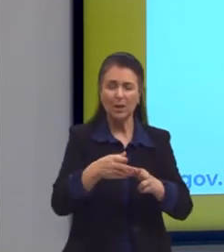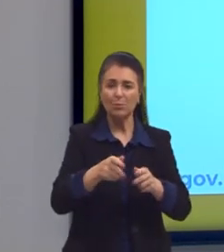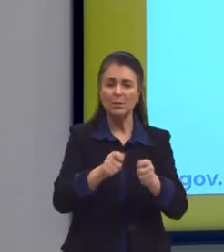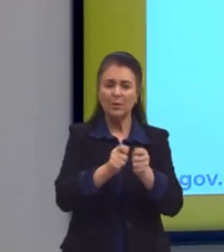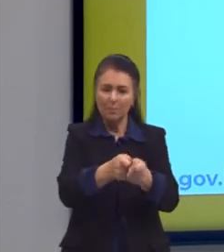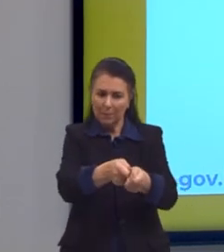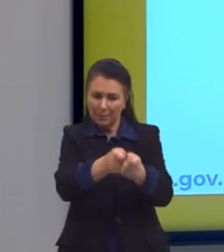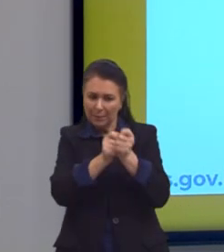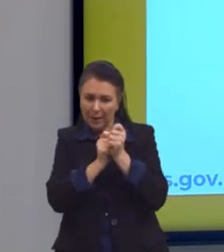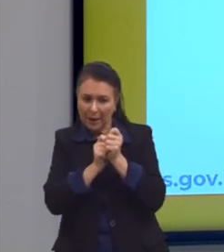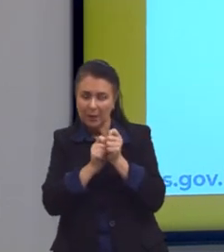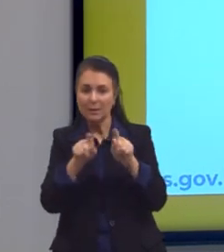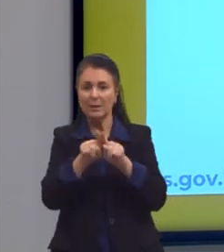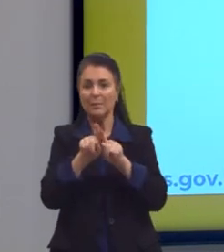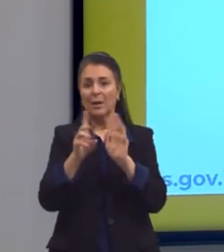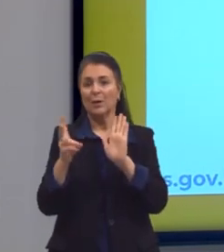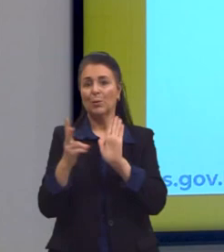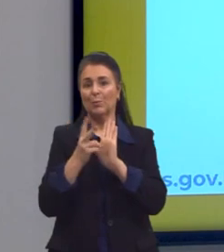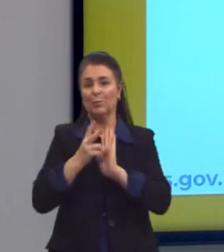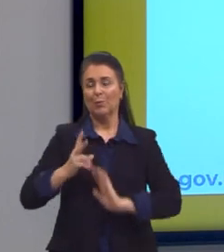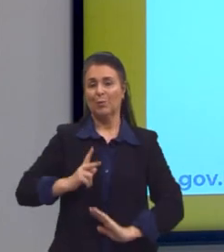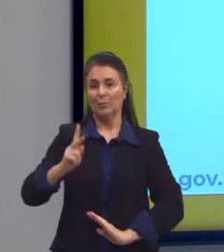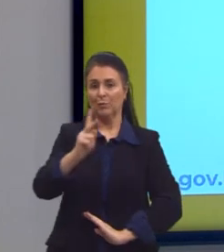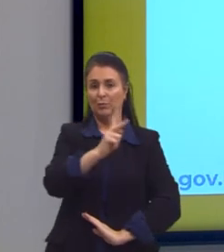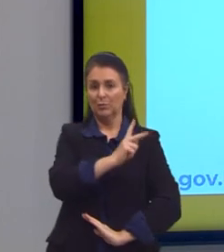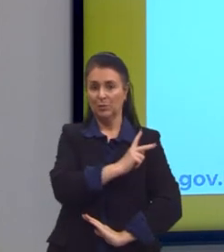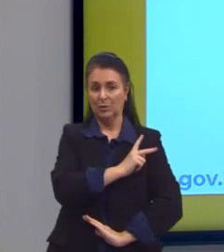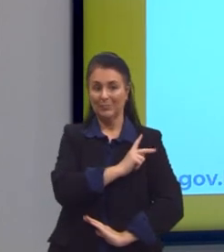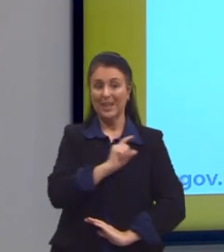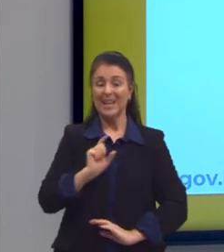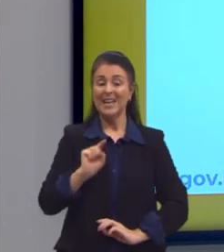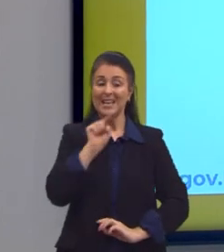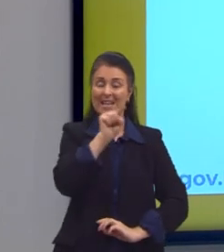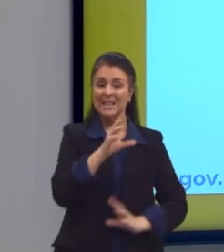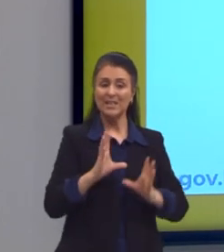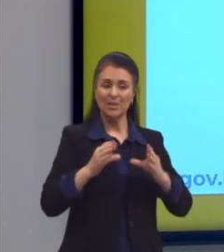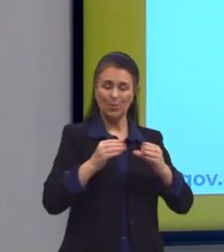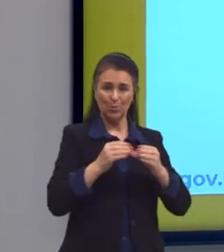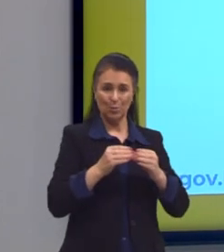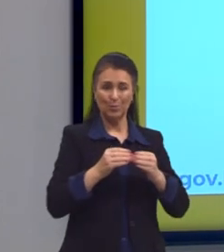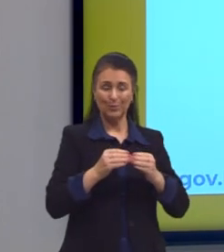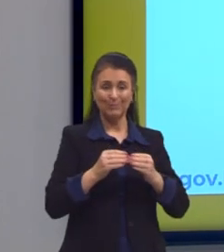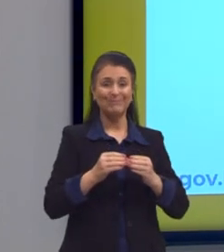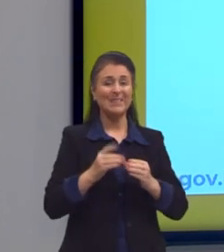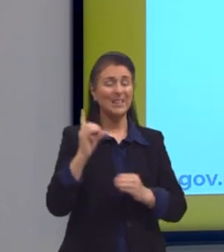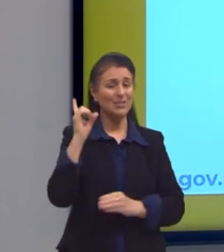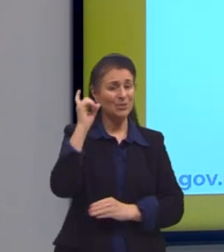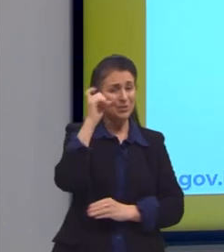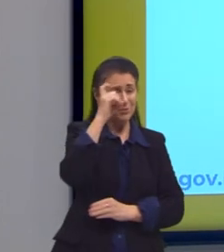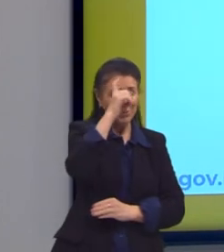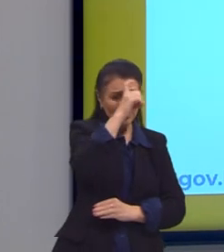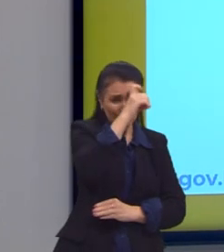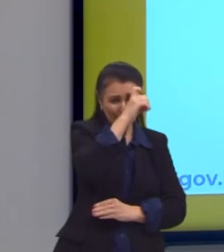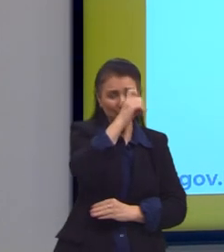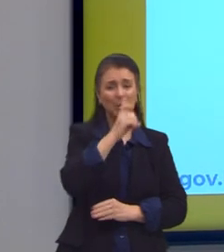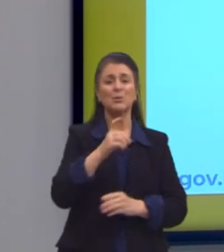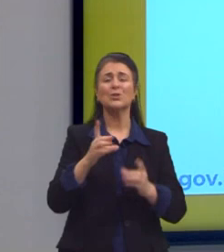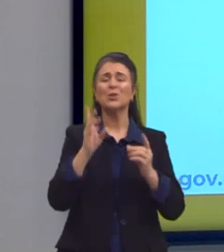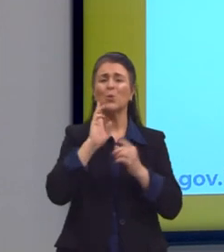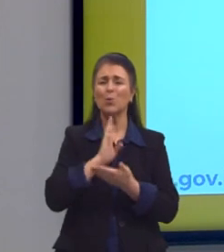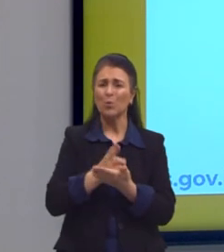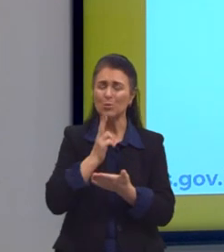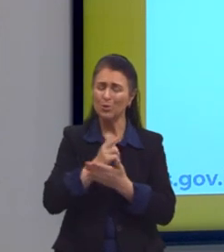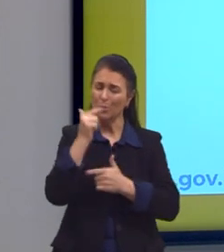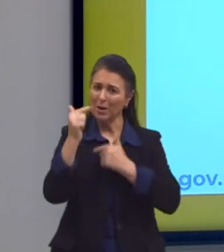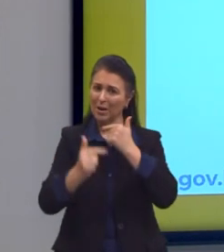povos indígenas. Em geral, estes sujeitos têm encontrado grande dificuldade de reproduzir suas dinâmicas territoriais depois